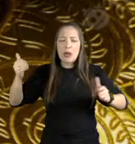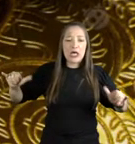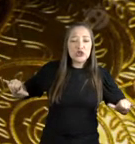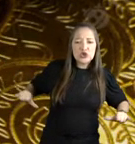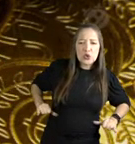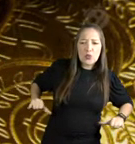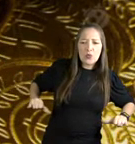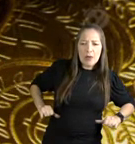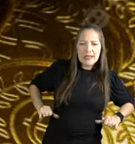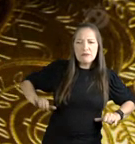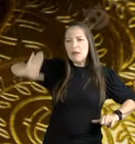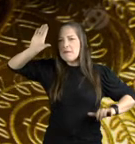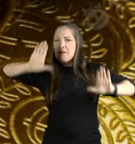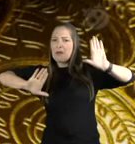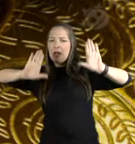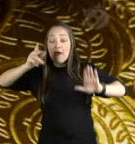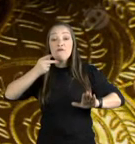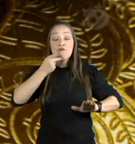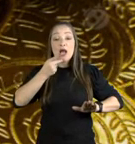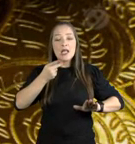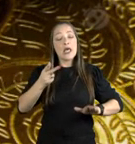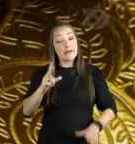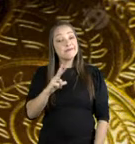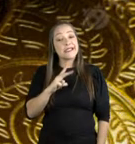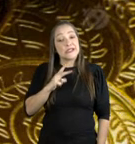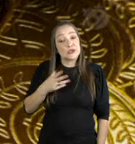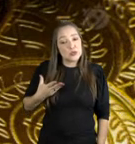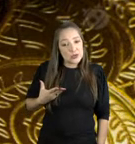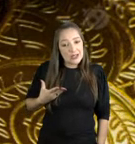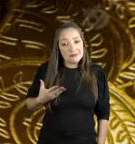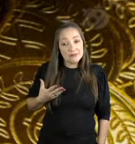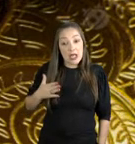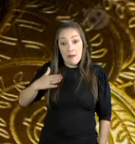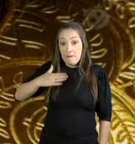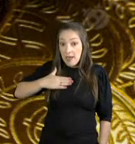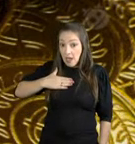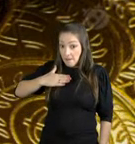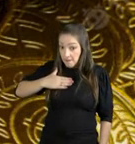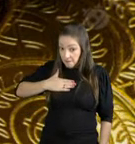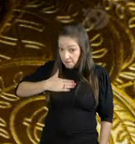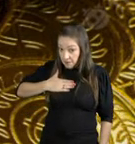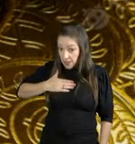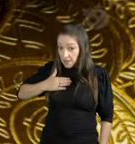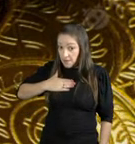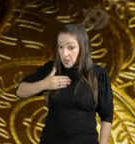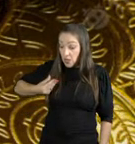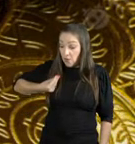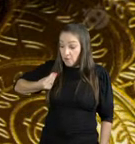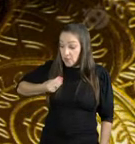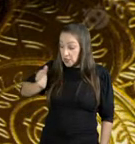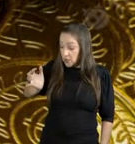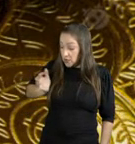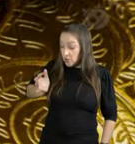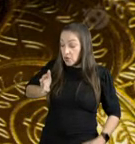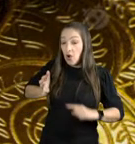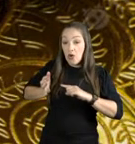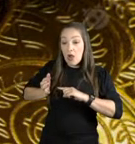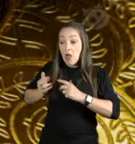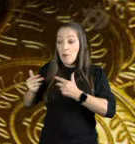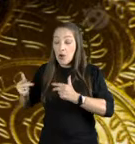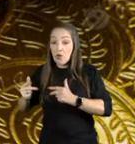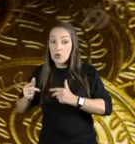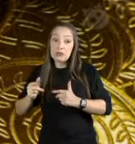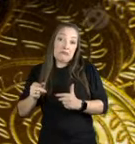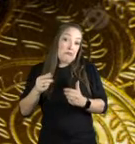muito pessoal. A riqueza, para o Gustavo, é uma. Para alguém da plateia, pode ser outra, e para alguém